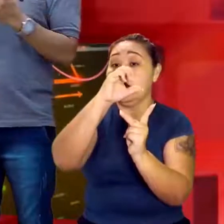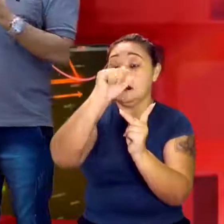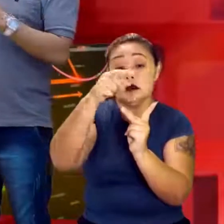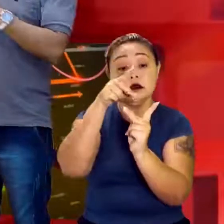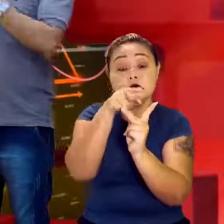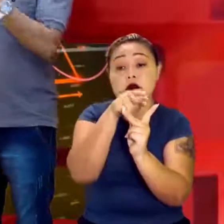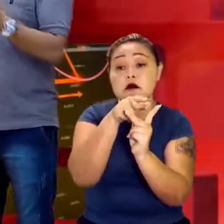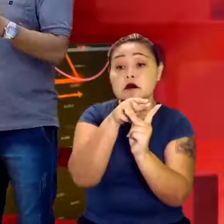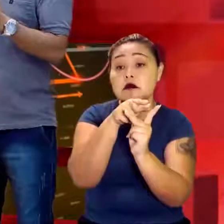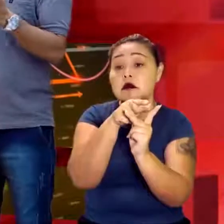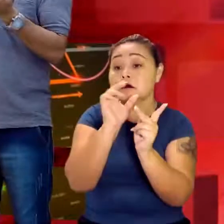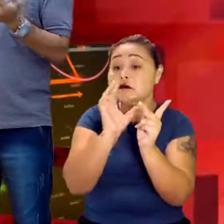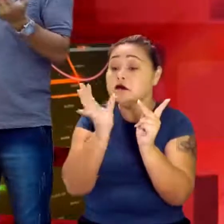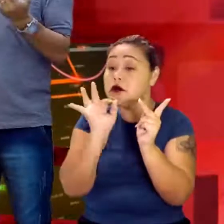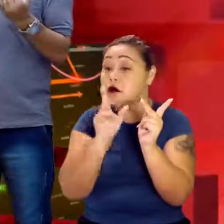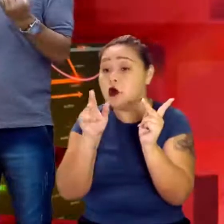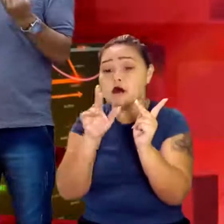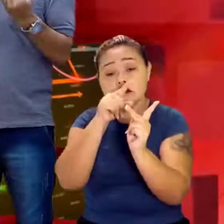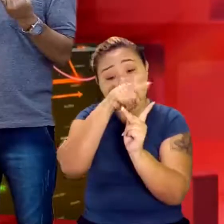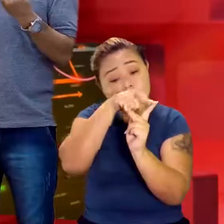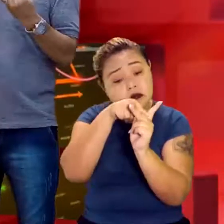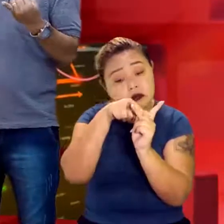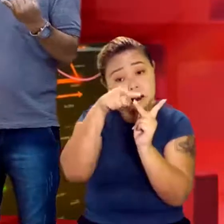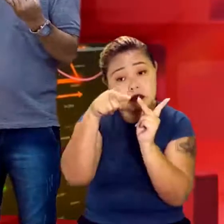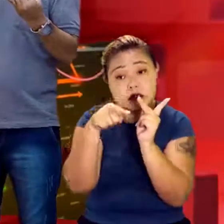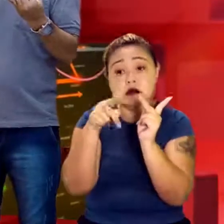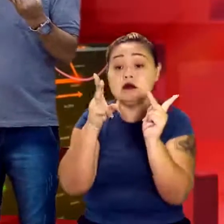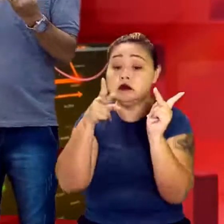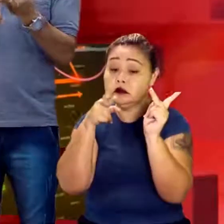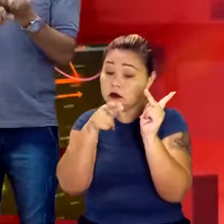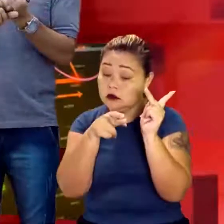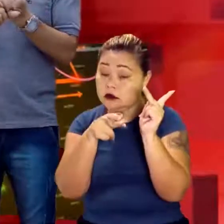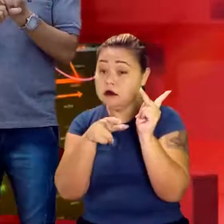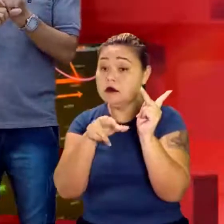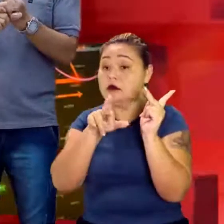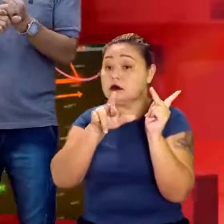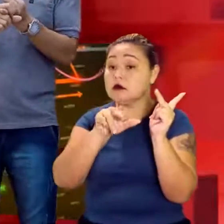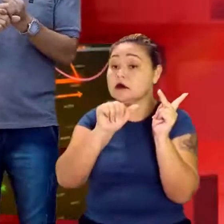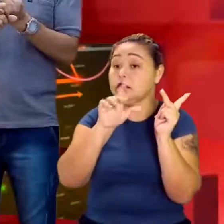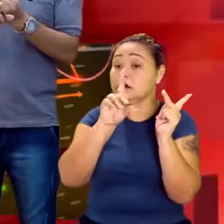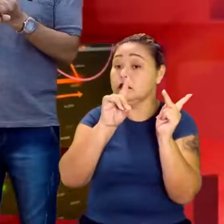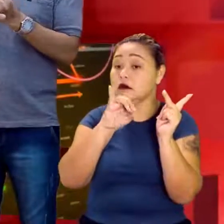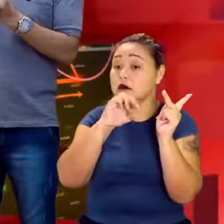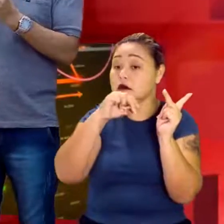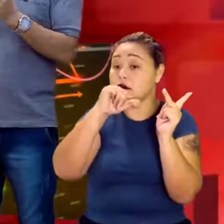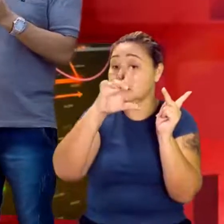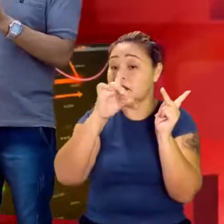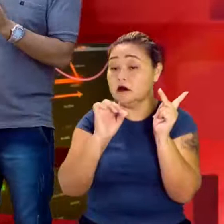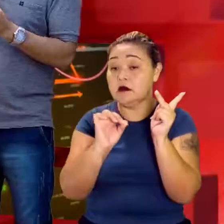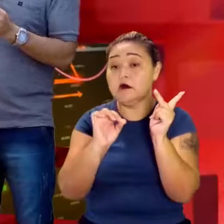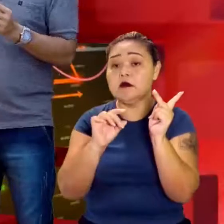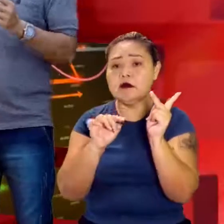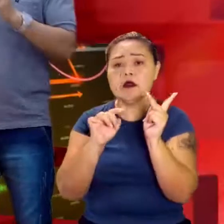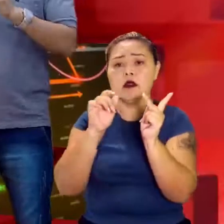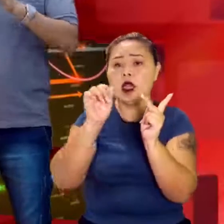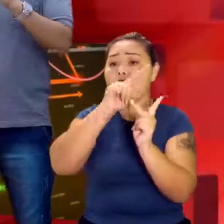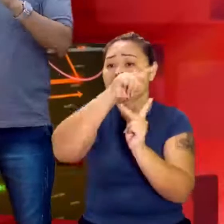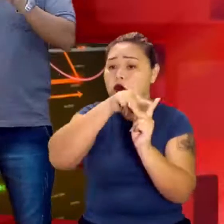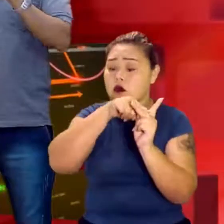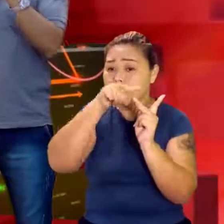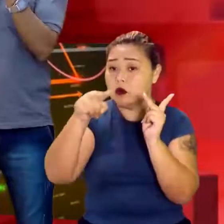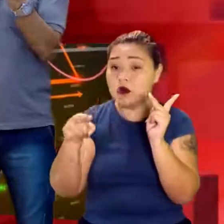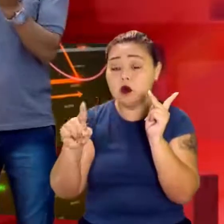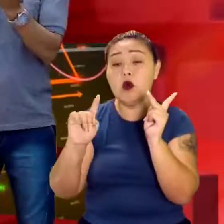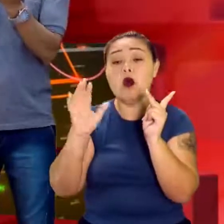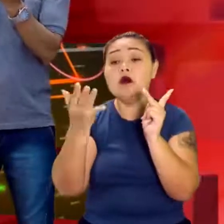ele tem que ser do mesmo formato, do mesmo desenho. Então tem que ter o mesmo índice e o mesmo radicando. Ah, mas o radical não é aquele desenho? É, mas